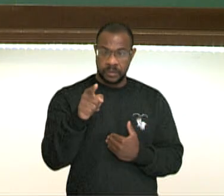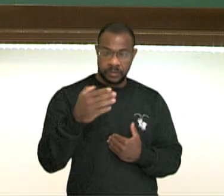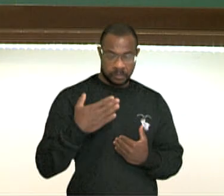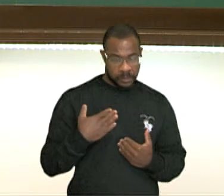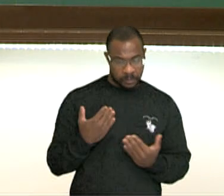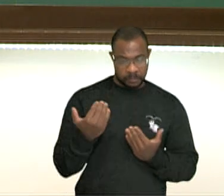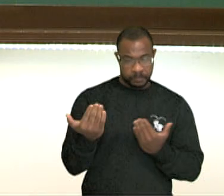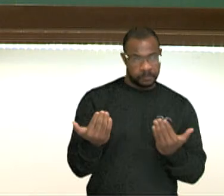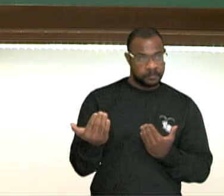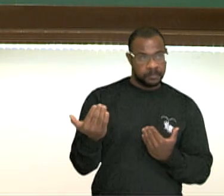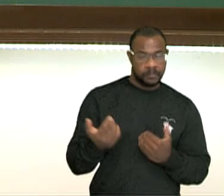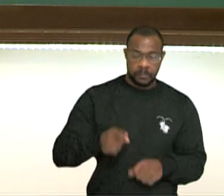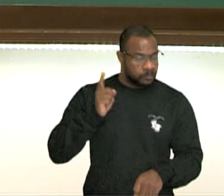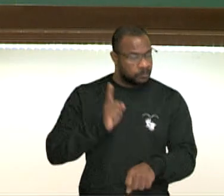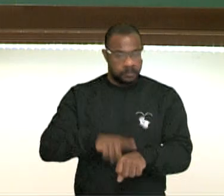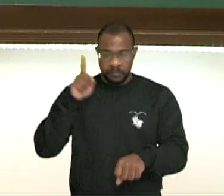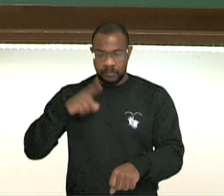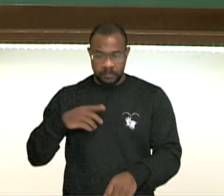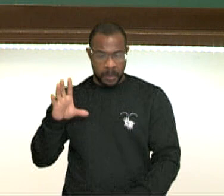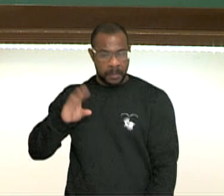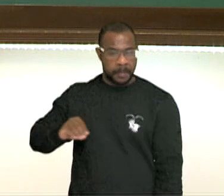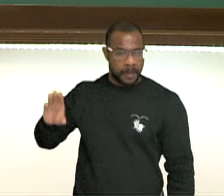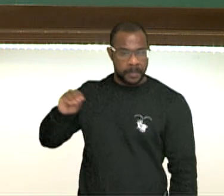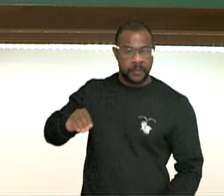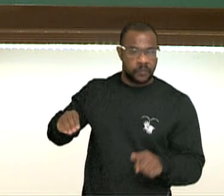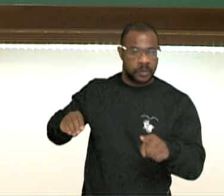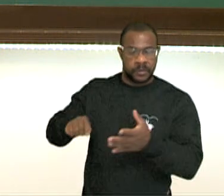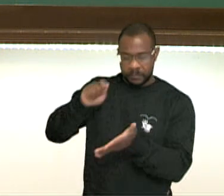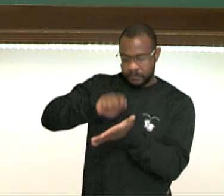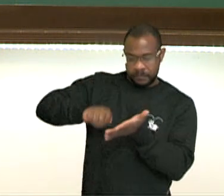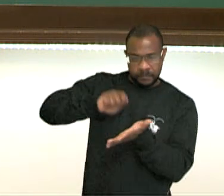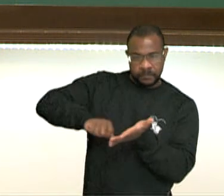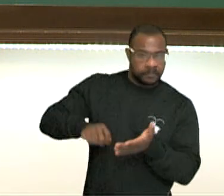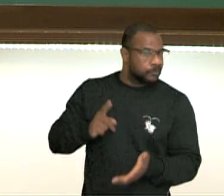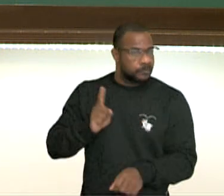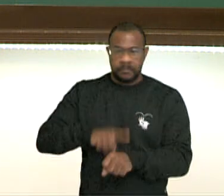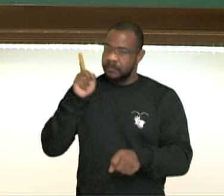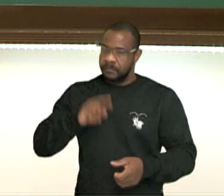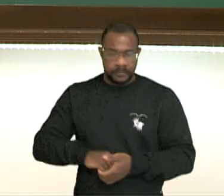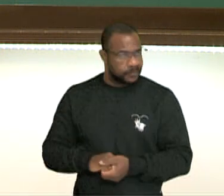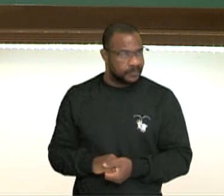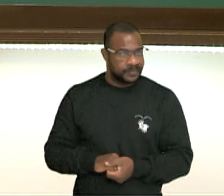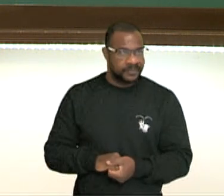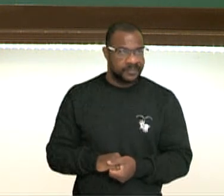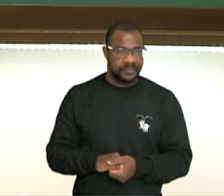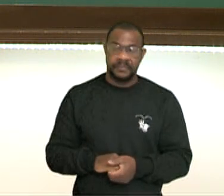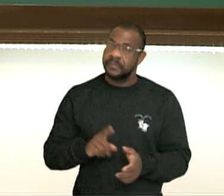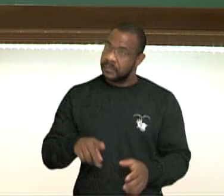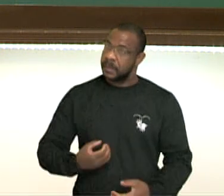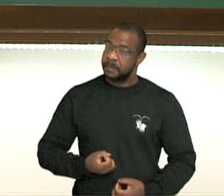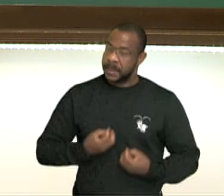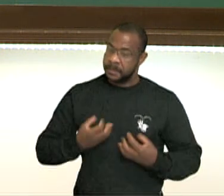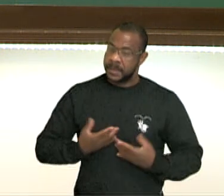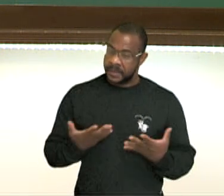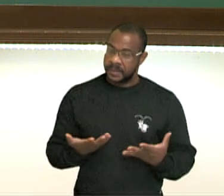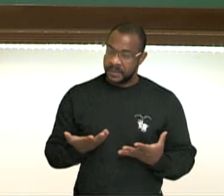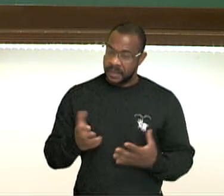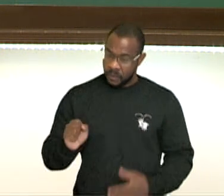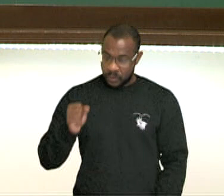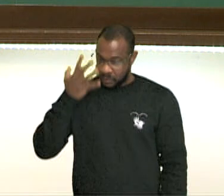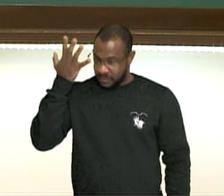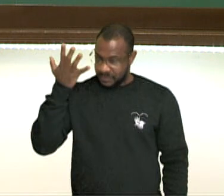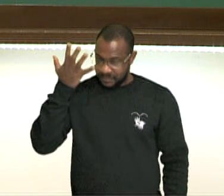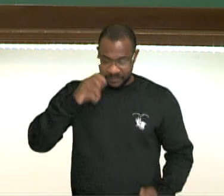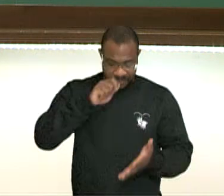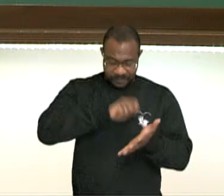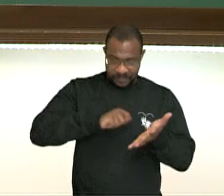Então, no mesmo momento que eu estou falando, você está escrevendo. Coloca em perspectiva essas coisas acontecendo. Então,